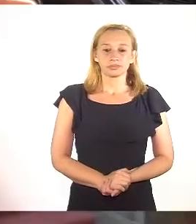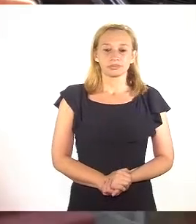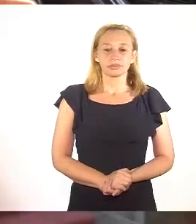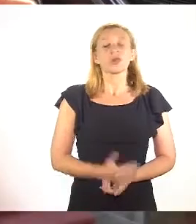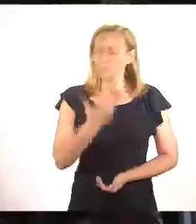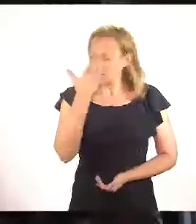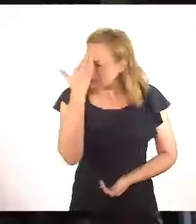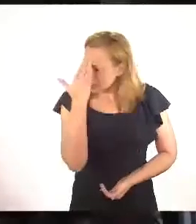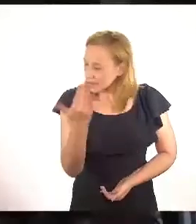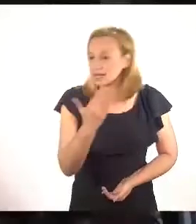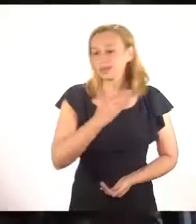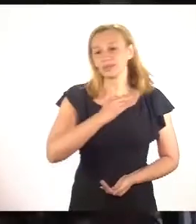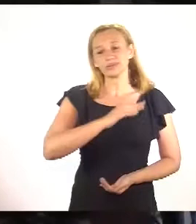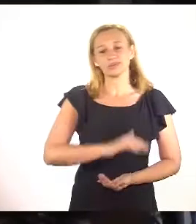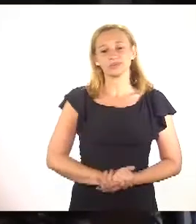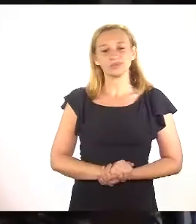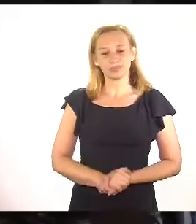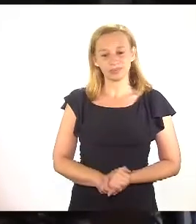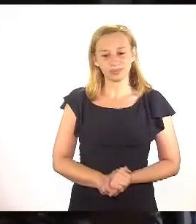Obrigado,